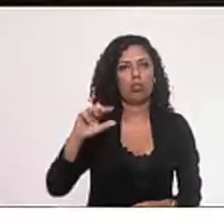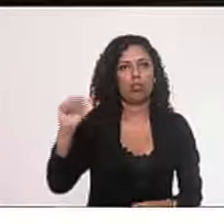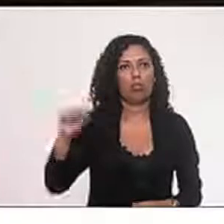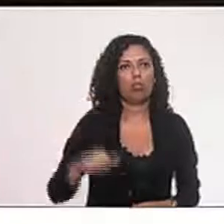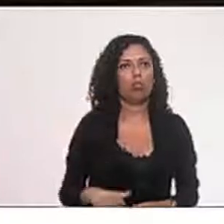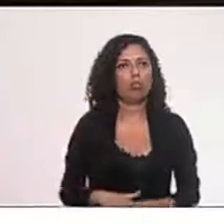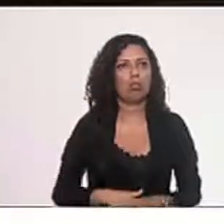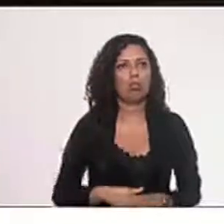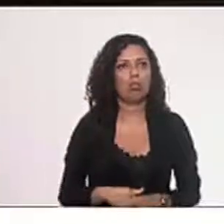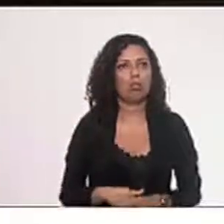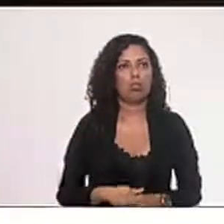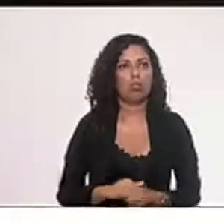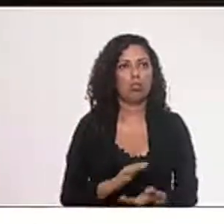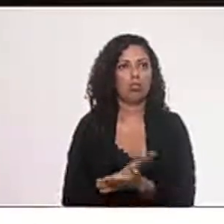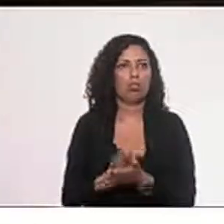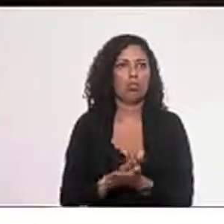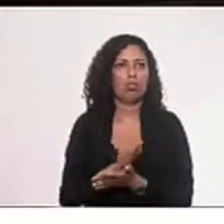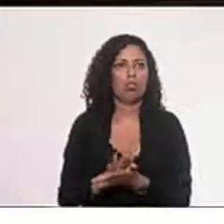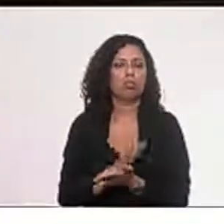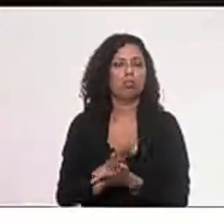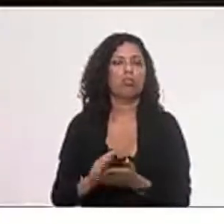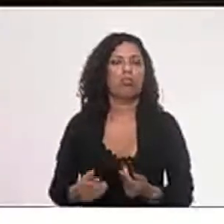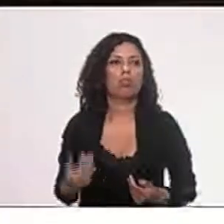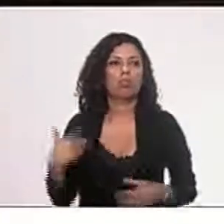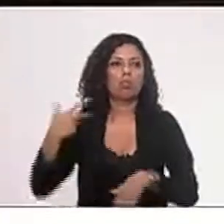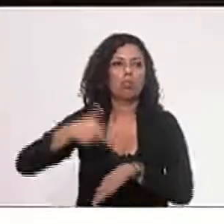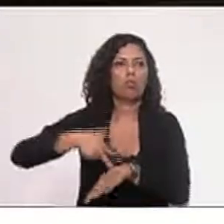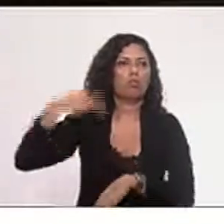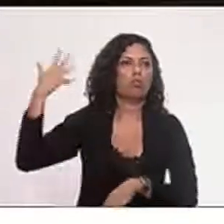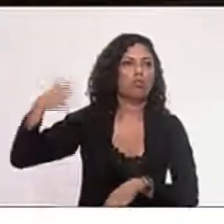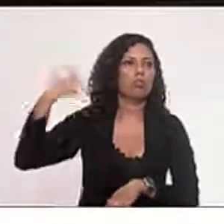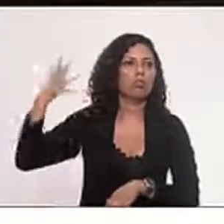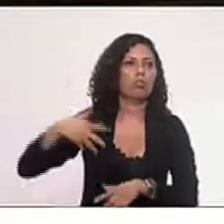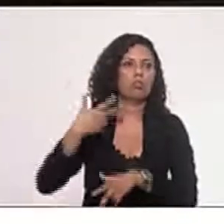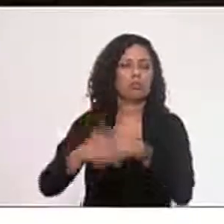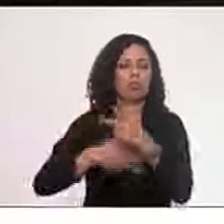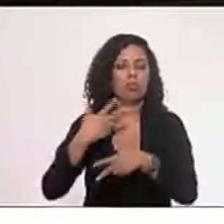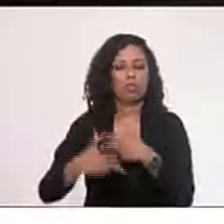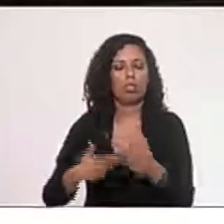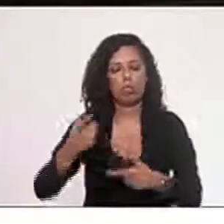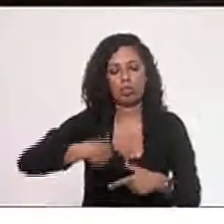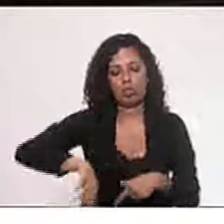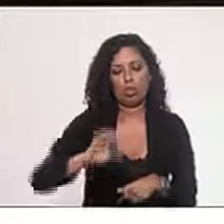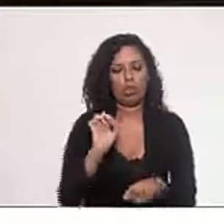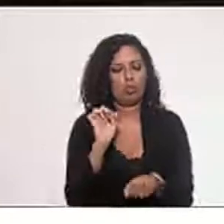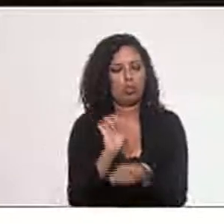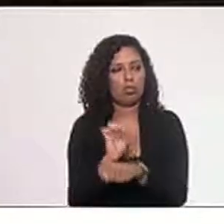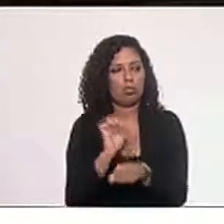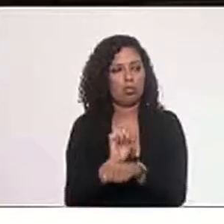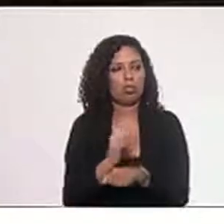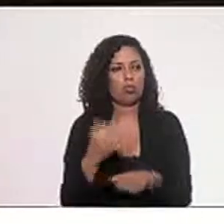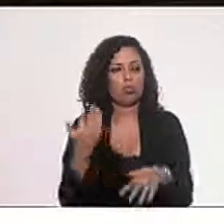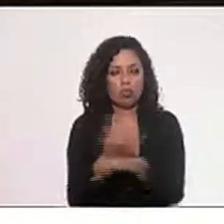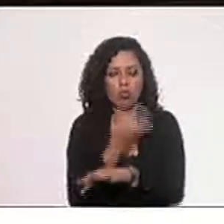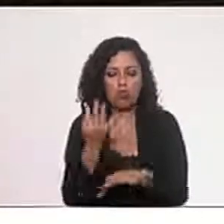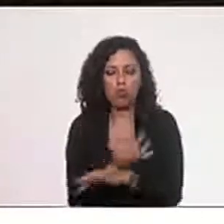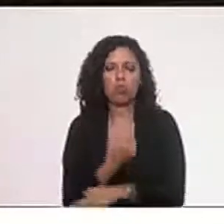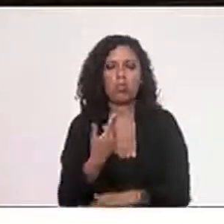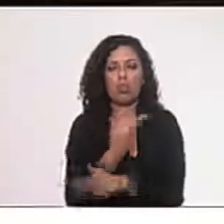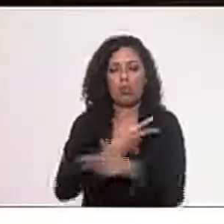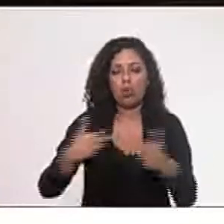deputada joana sousa e que é daqui da tribuna dizer que nós não toleraremos né valente se